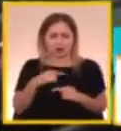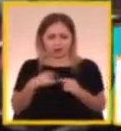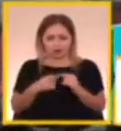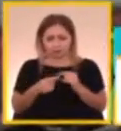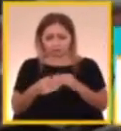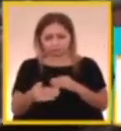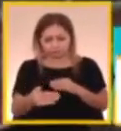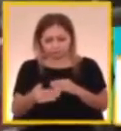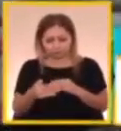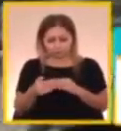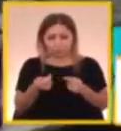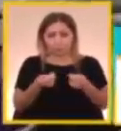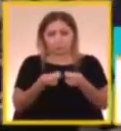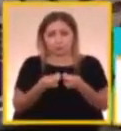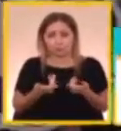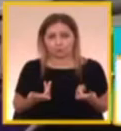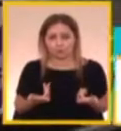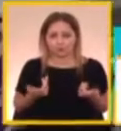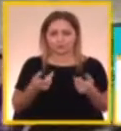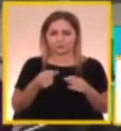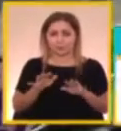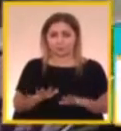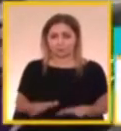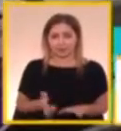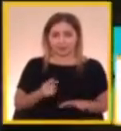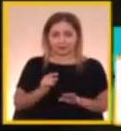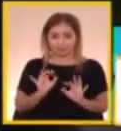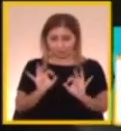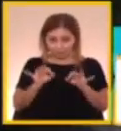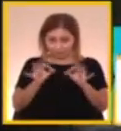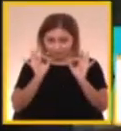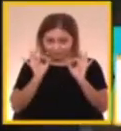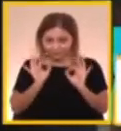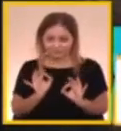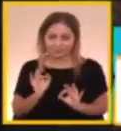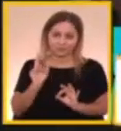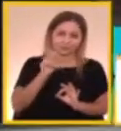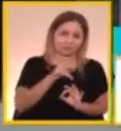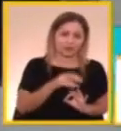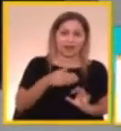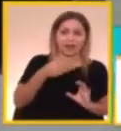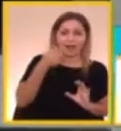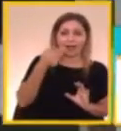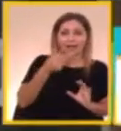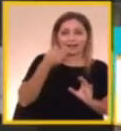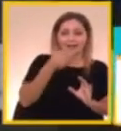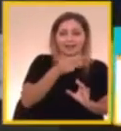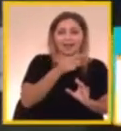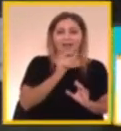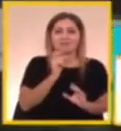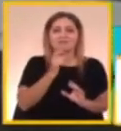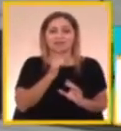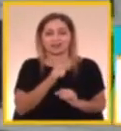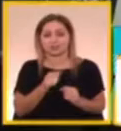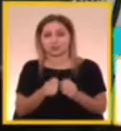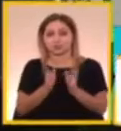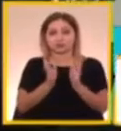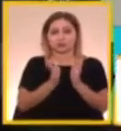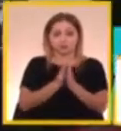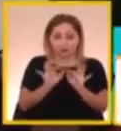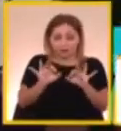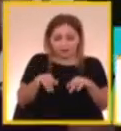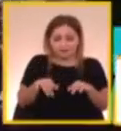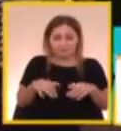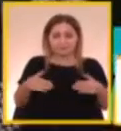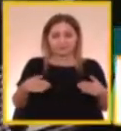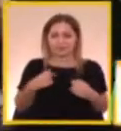e agora já não paro. Para terminar em beleza vou à caldeirada a Faro. De todos me despeço, que